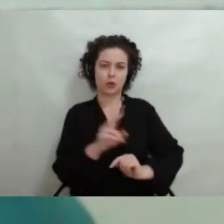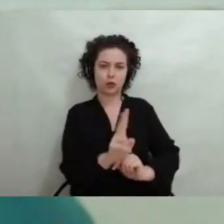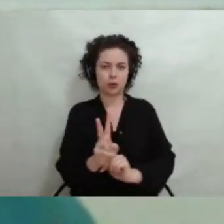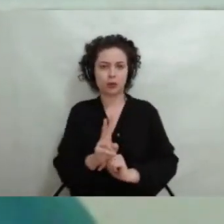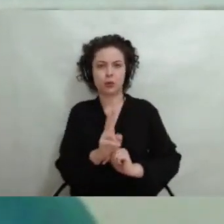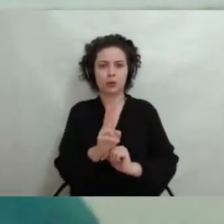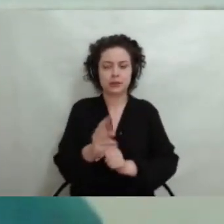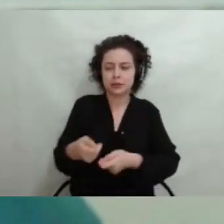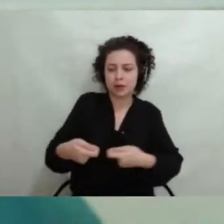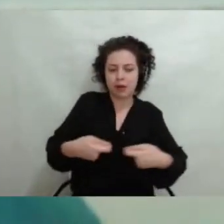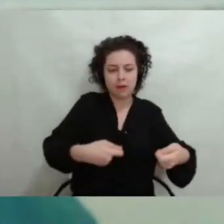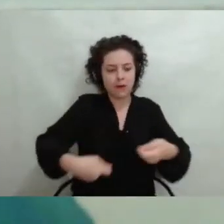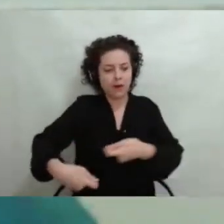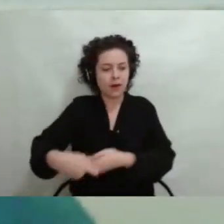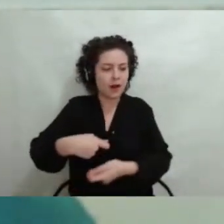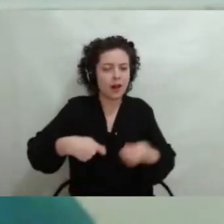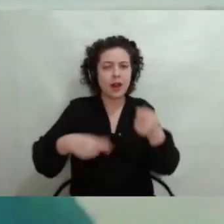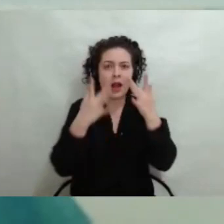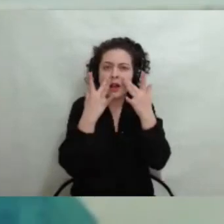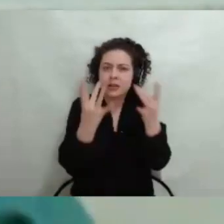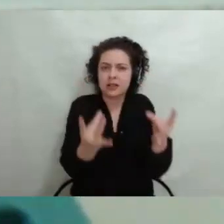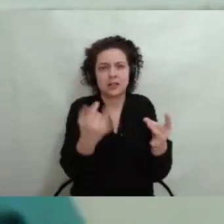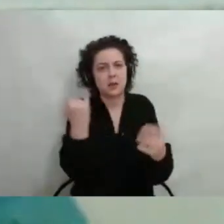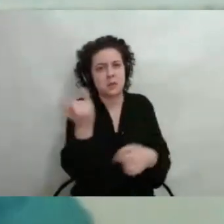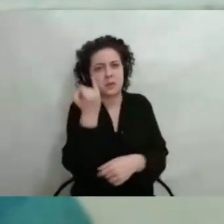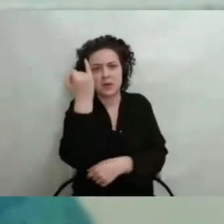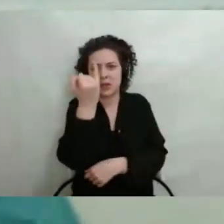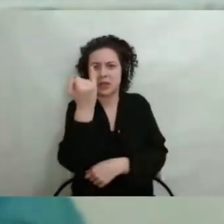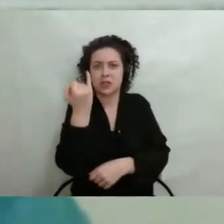articulando-a com atenção primária para poder